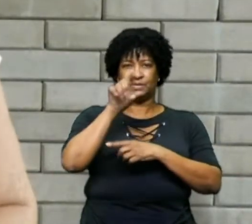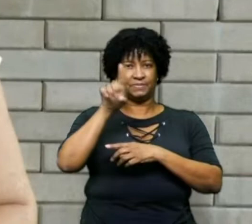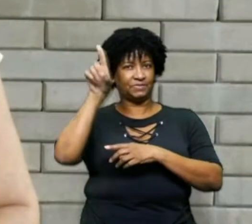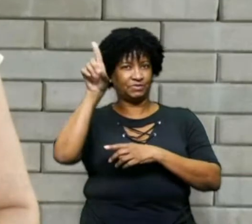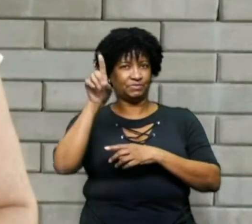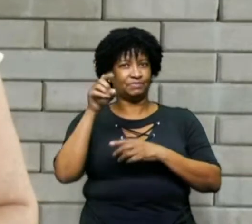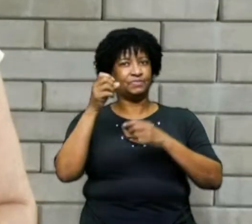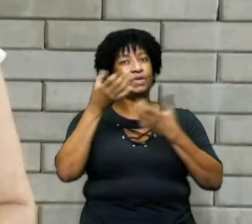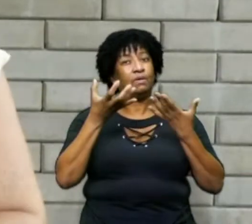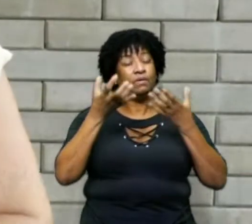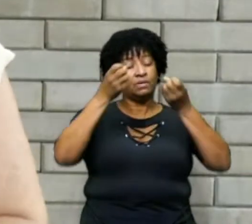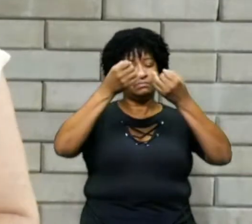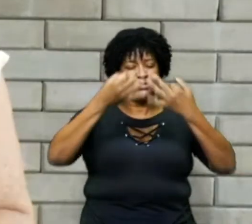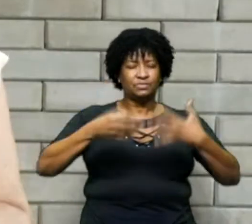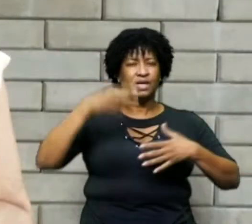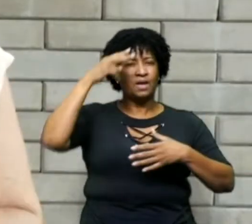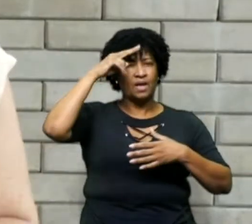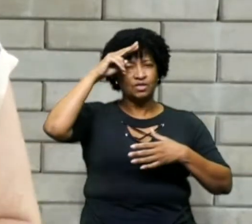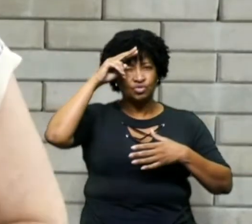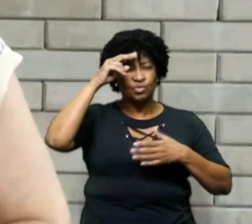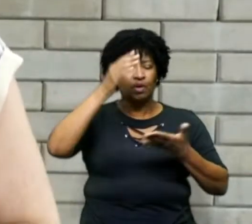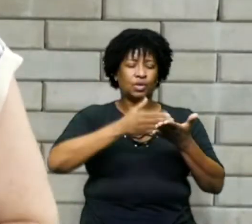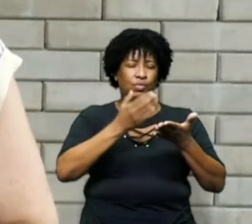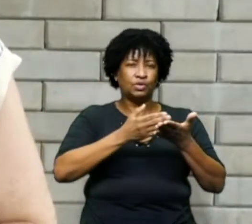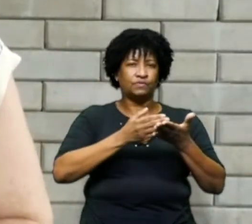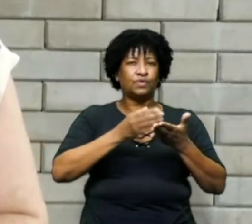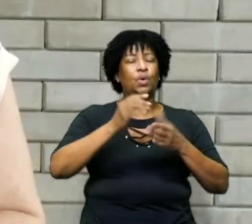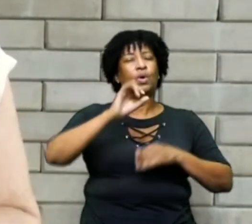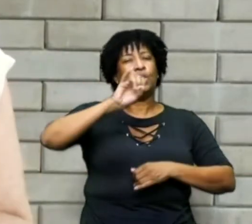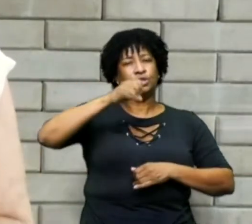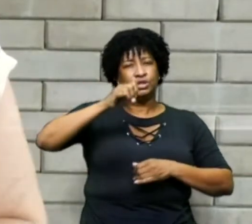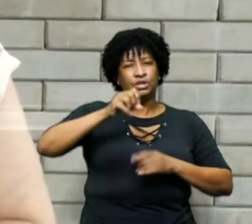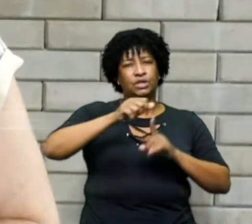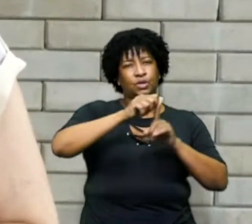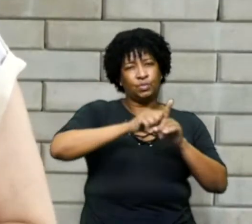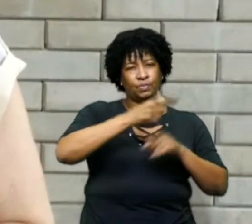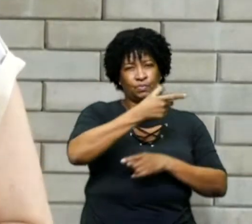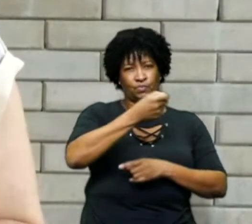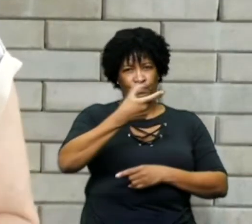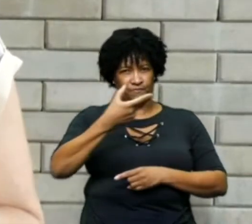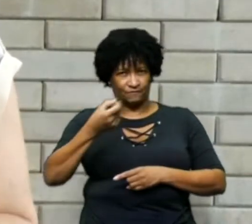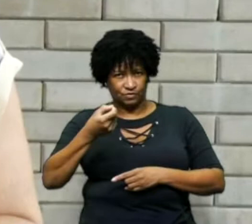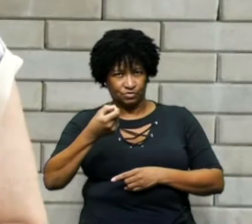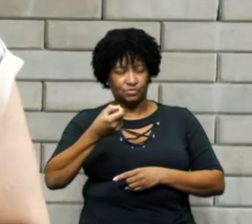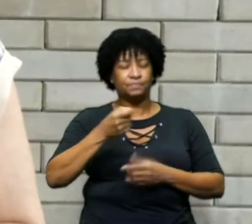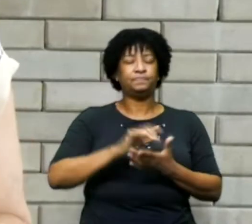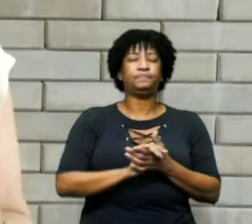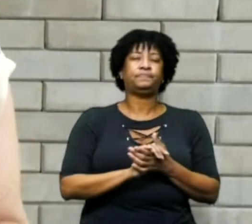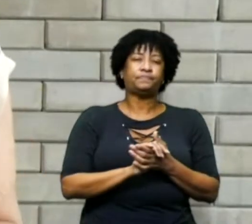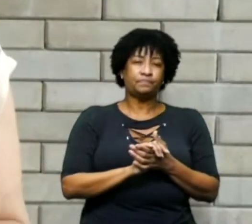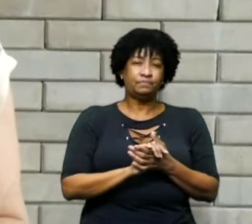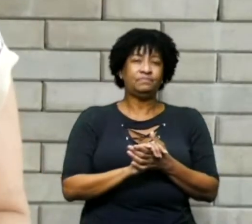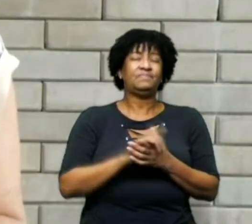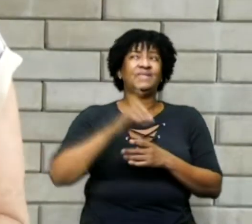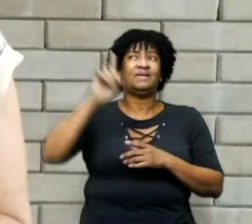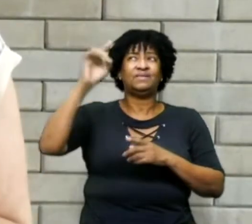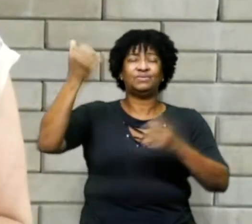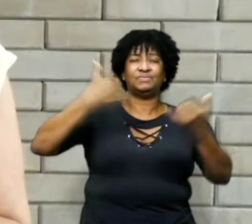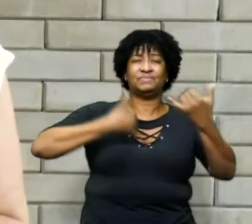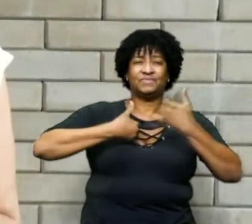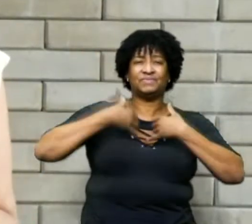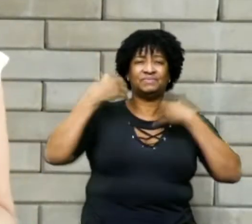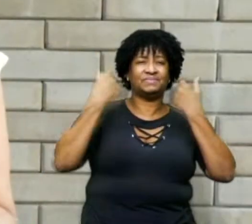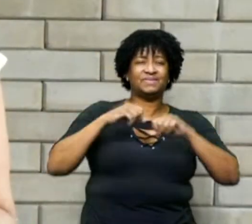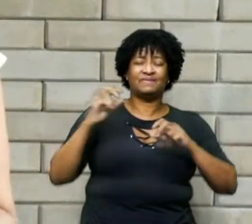silêncio cuidando do Chamado de Deus eu queria contar para vocês um pouquinho da história desse livro em janeiro 2020 eu tive um despertar mento da parte de Deus